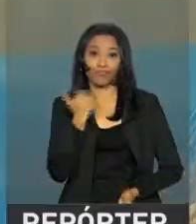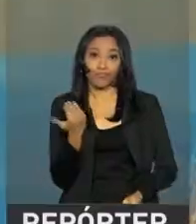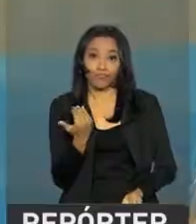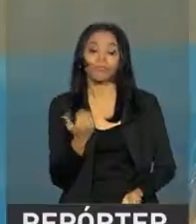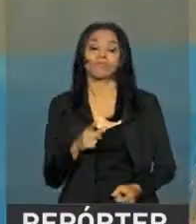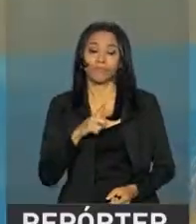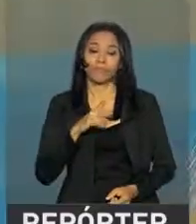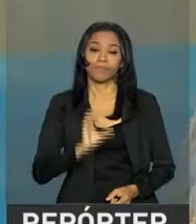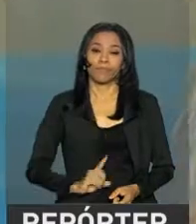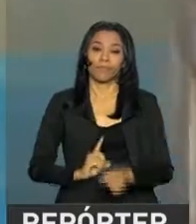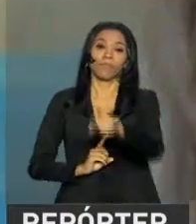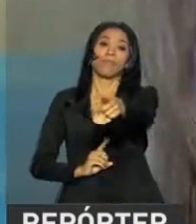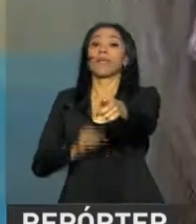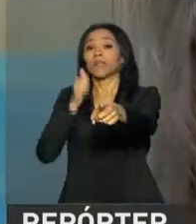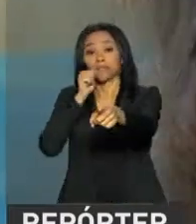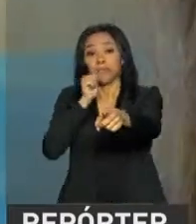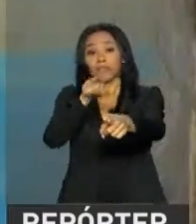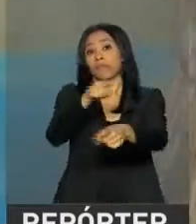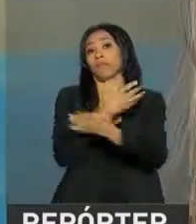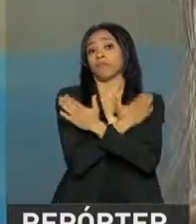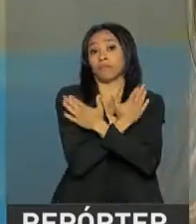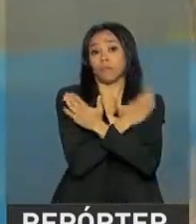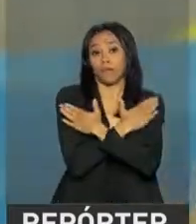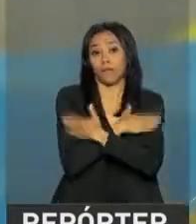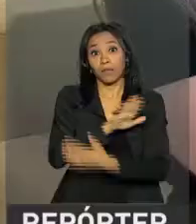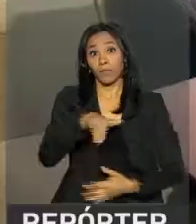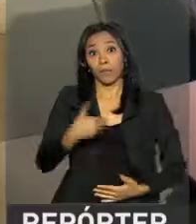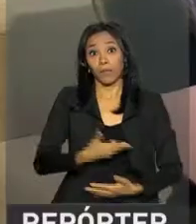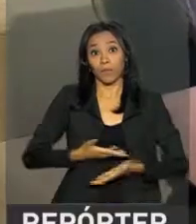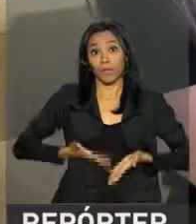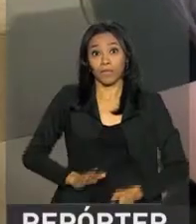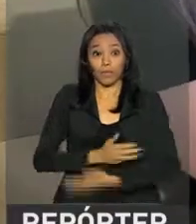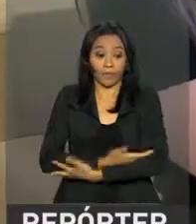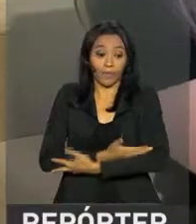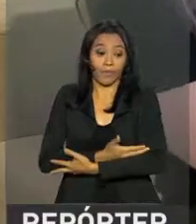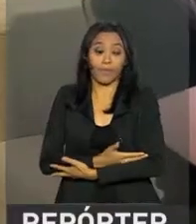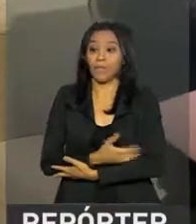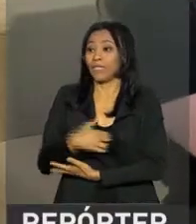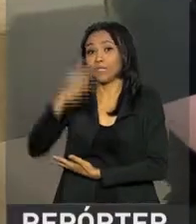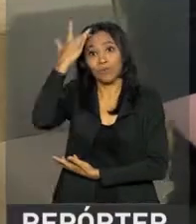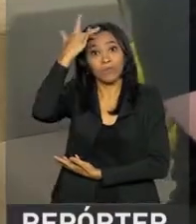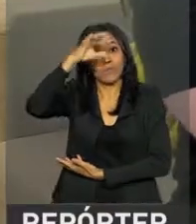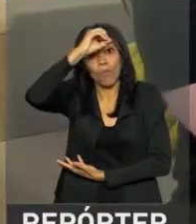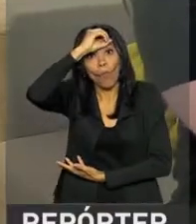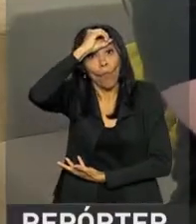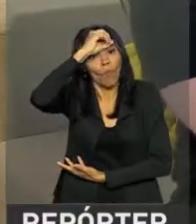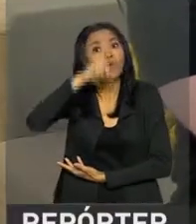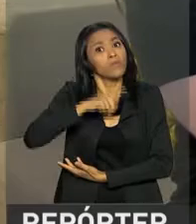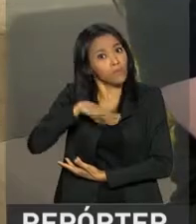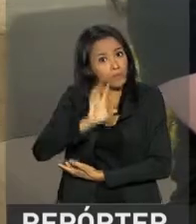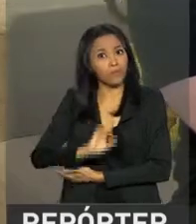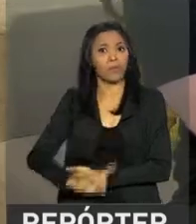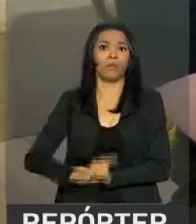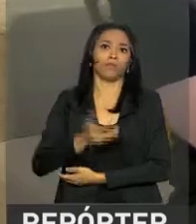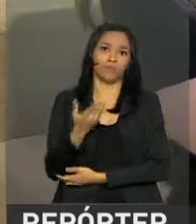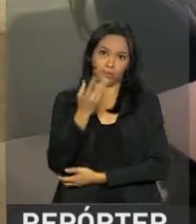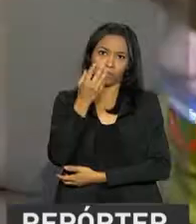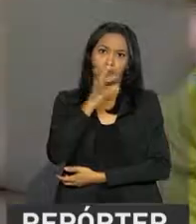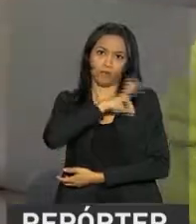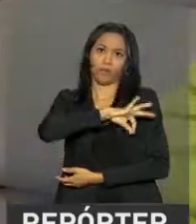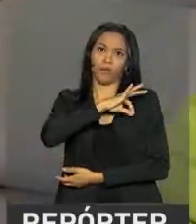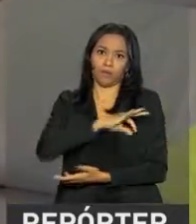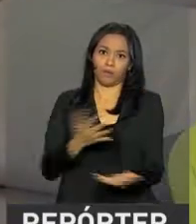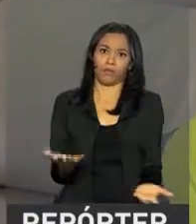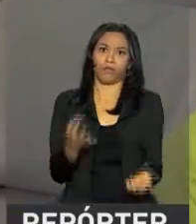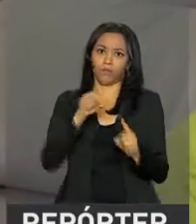ela estava desempregada quando teve o filho e não sabia que tinha direito ao salário maternidade segundo ela